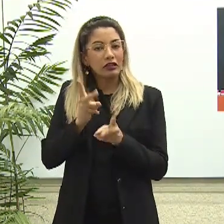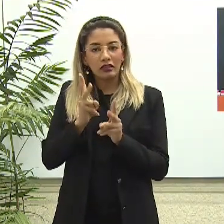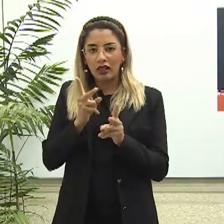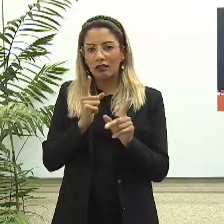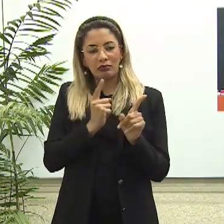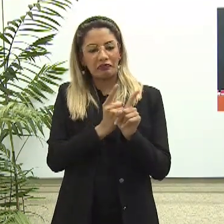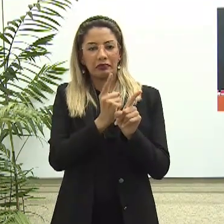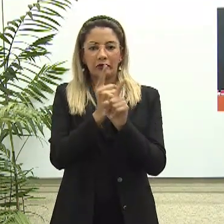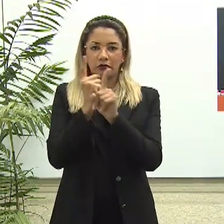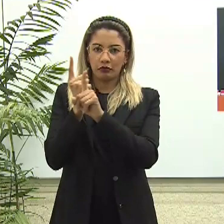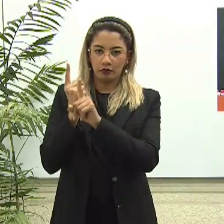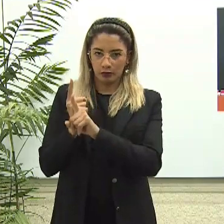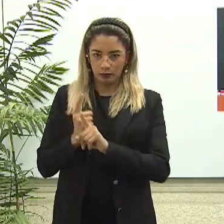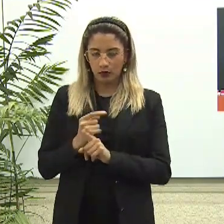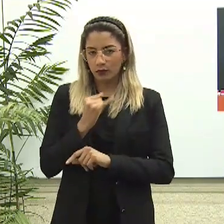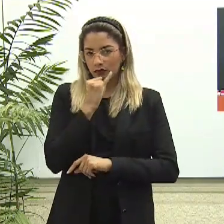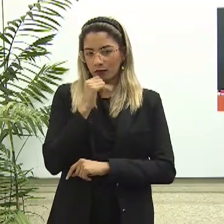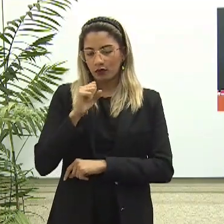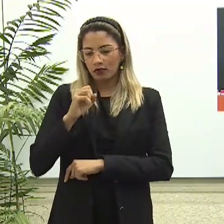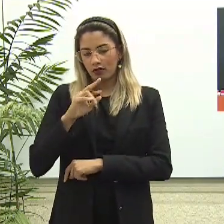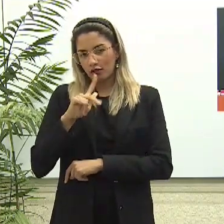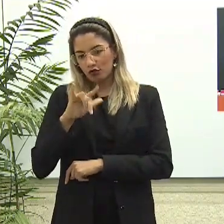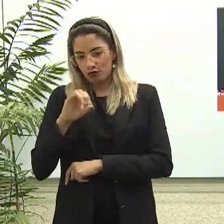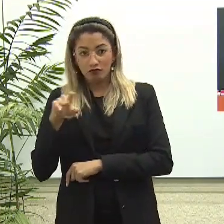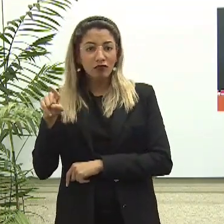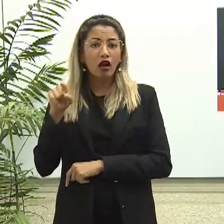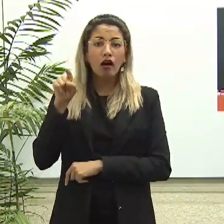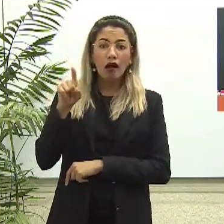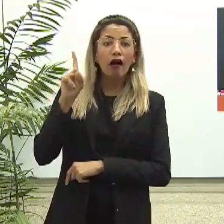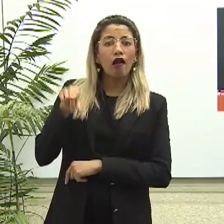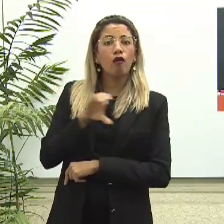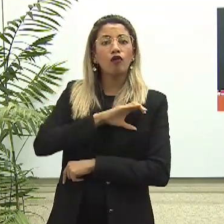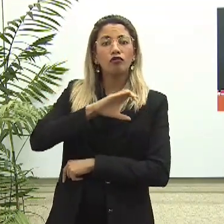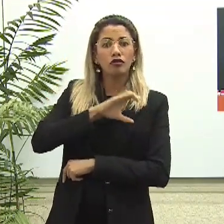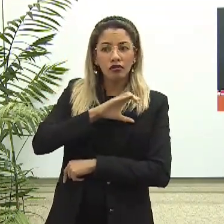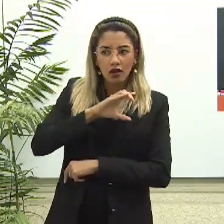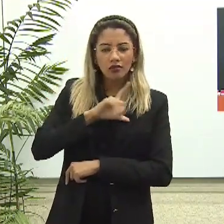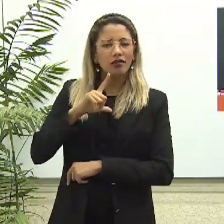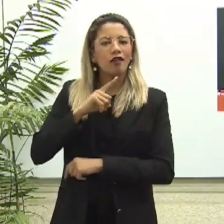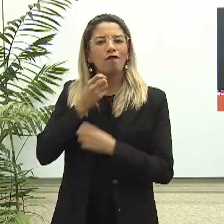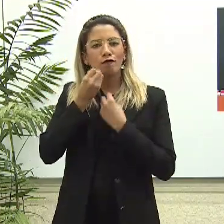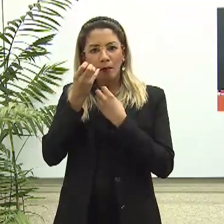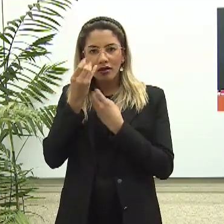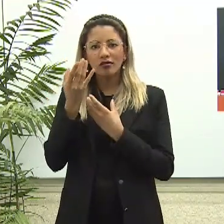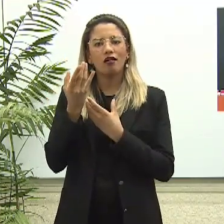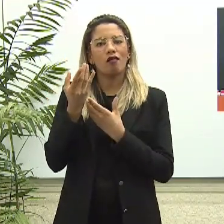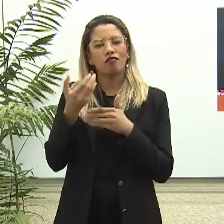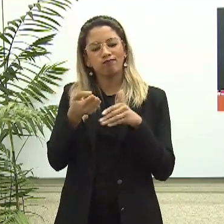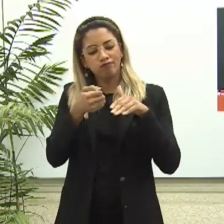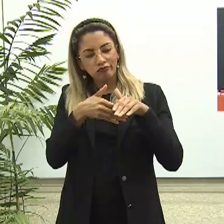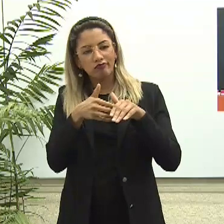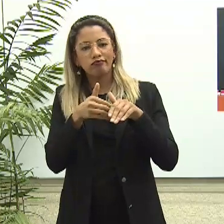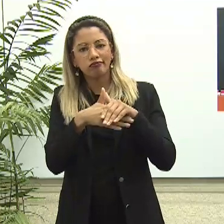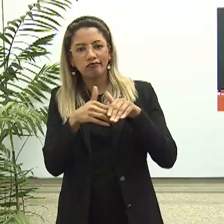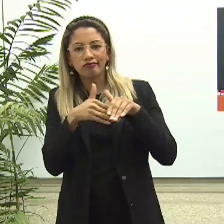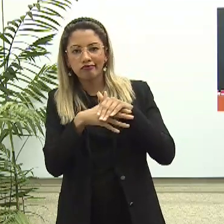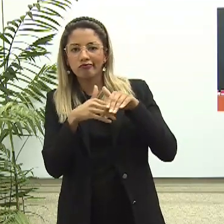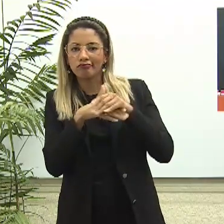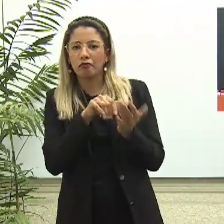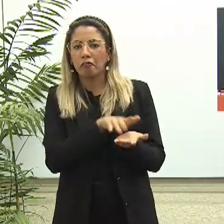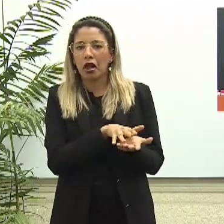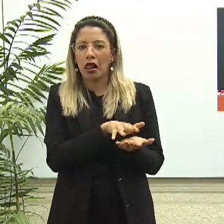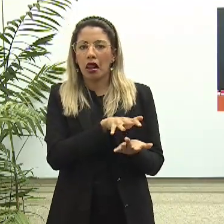Sérgio Amadeu é corintiano mais um dado mais um elemento no seu banco de dados e assim